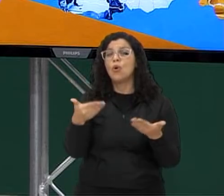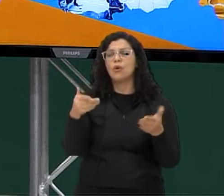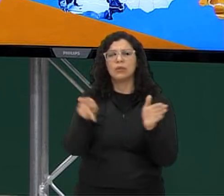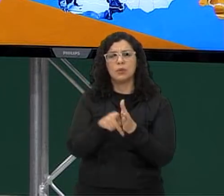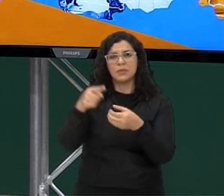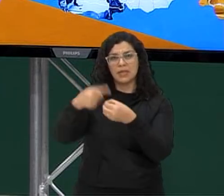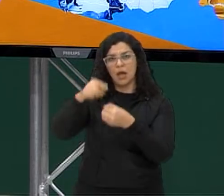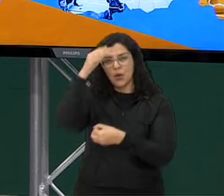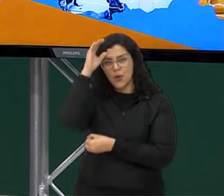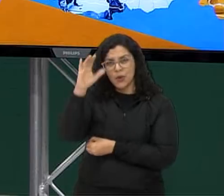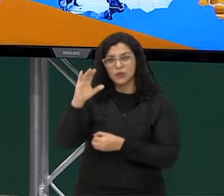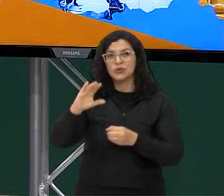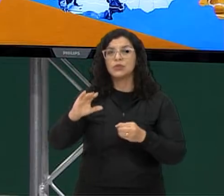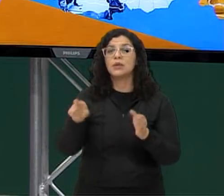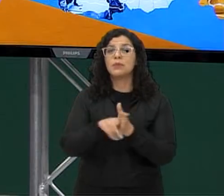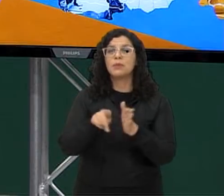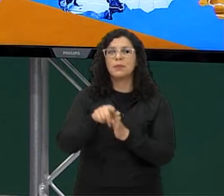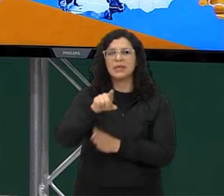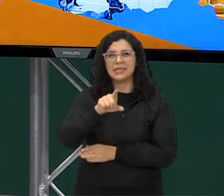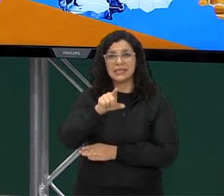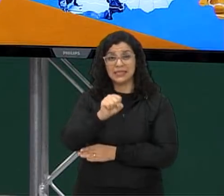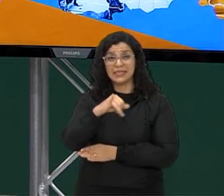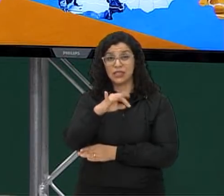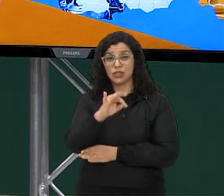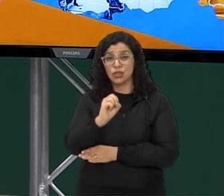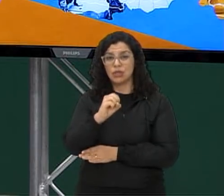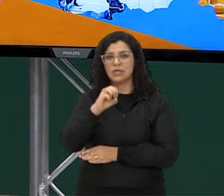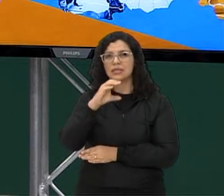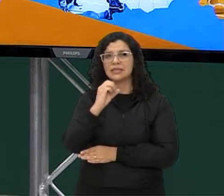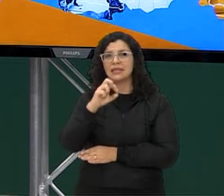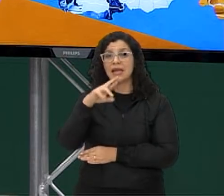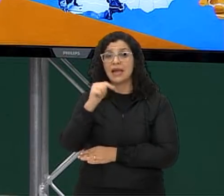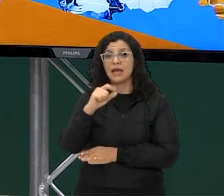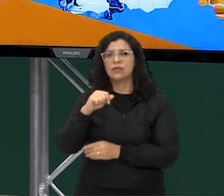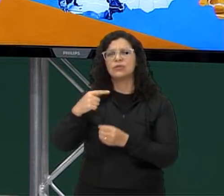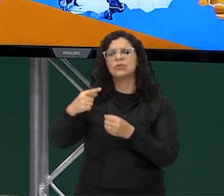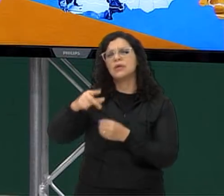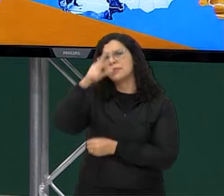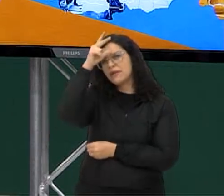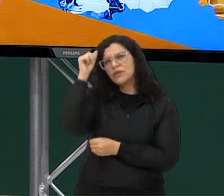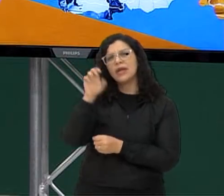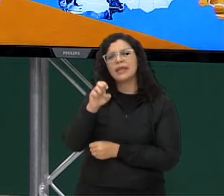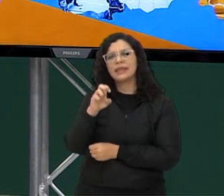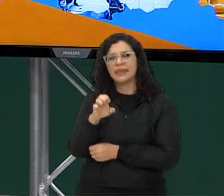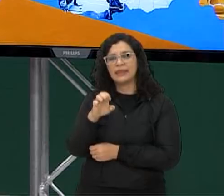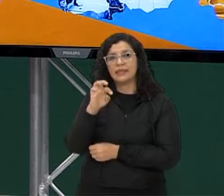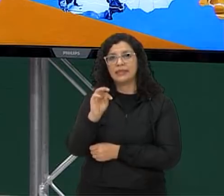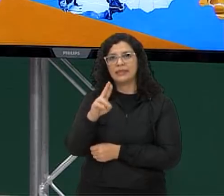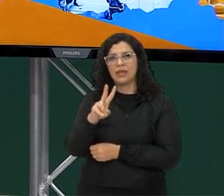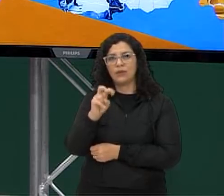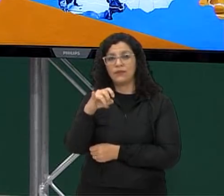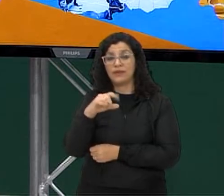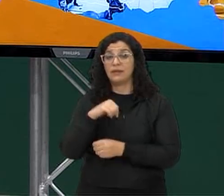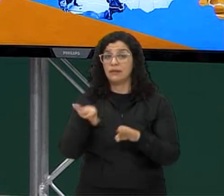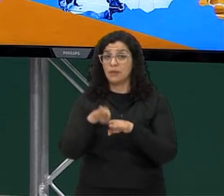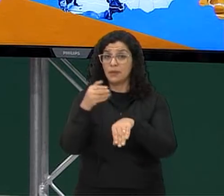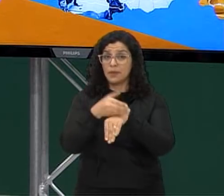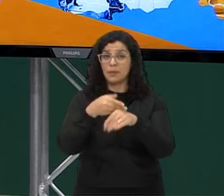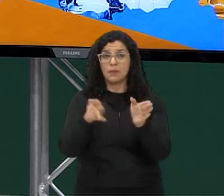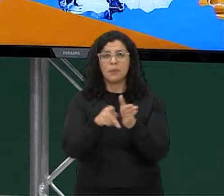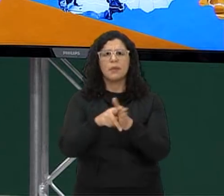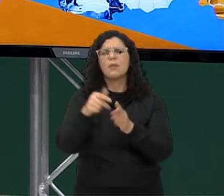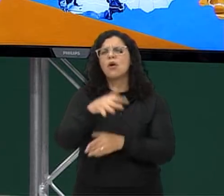Lima, moro em Curitiba, no Sítio Cercado. Minha escola é a Escola Municipal Eutelvina Cordeiro Ribas. E também temos participação